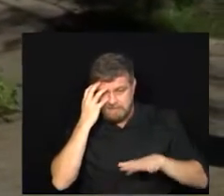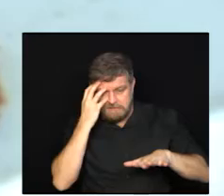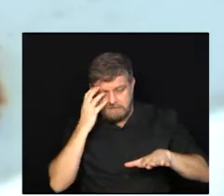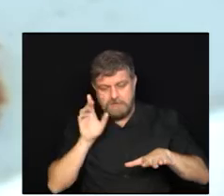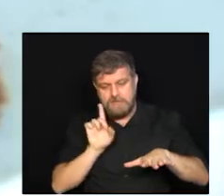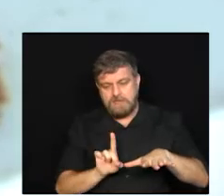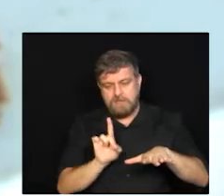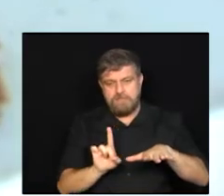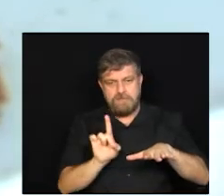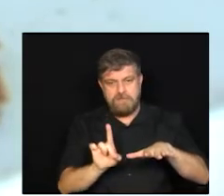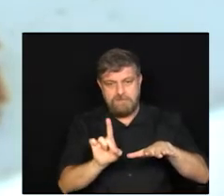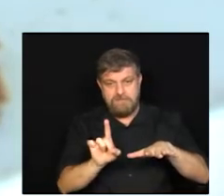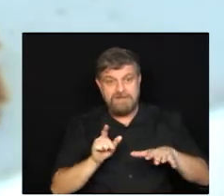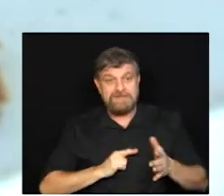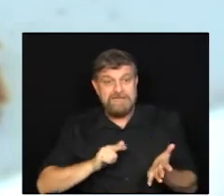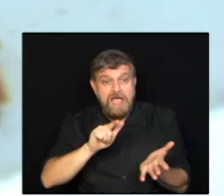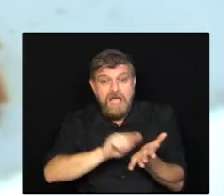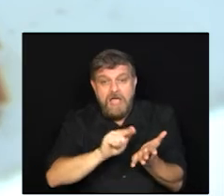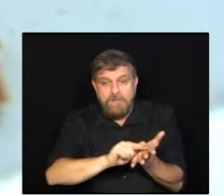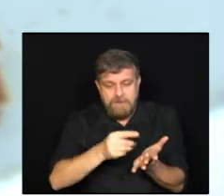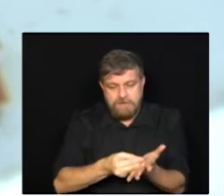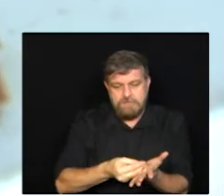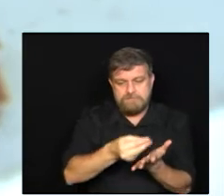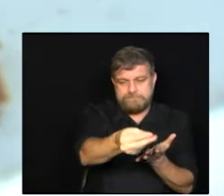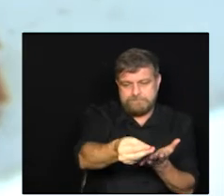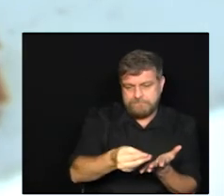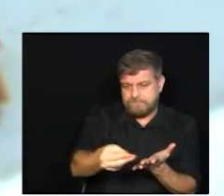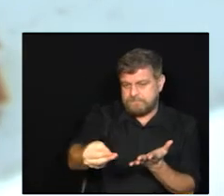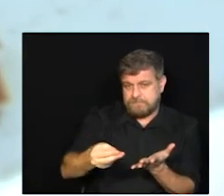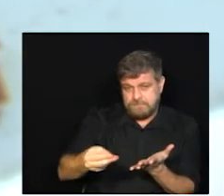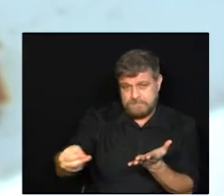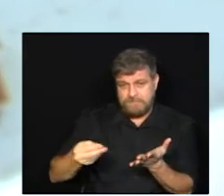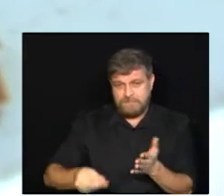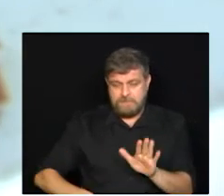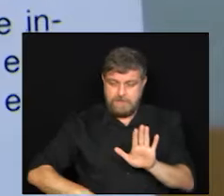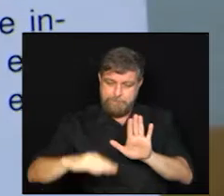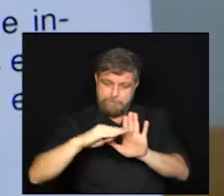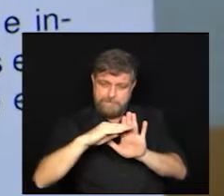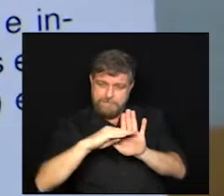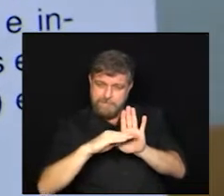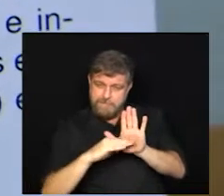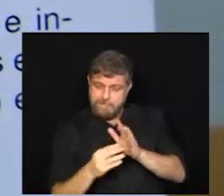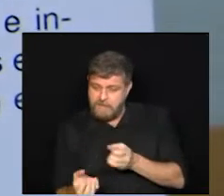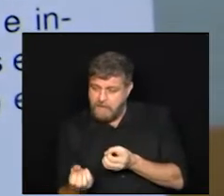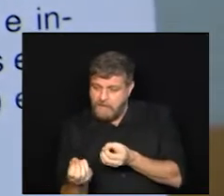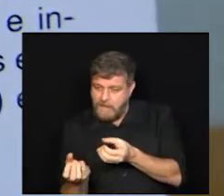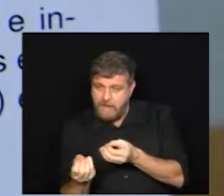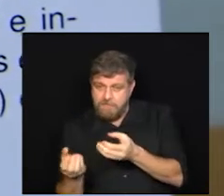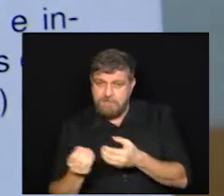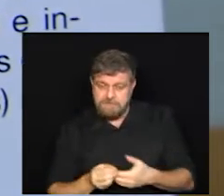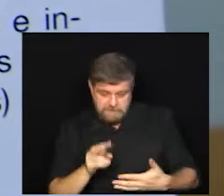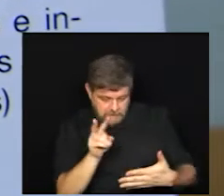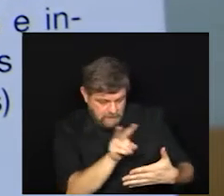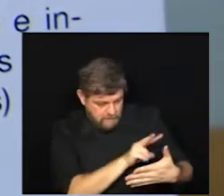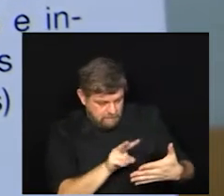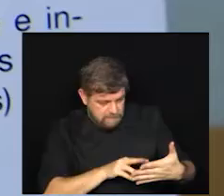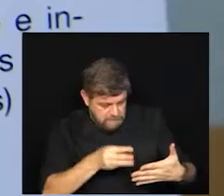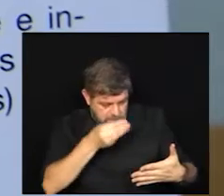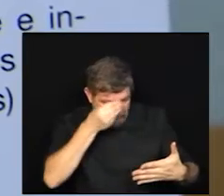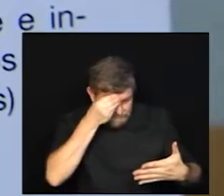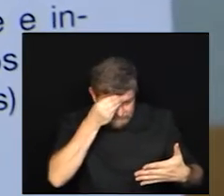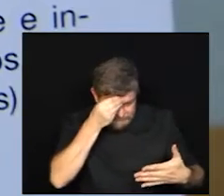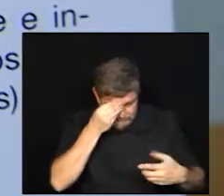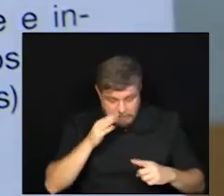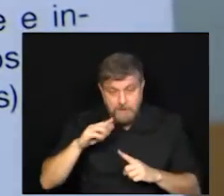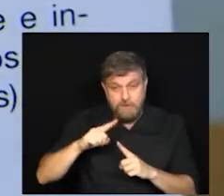Lagoa do Taquaral, vai receber aqui um folheto com as informações, com os principais tipos de leucemia, também